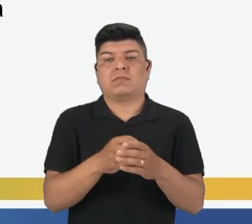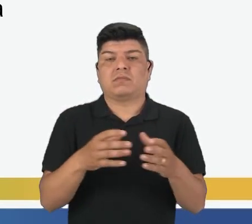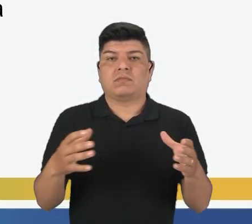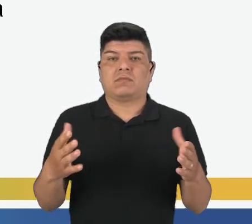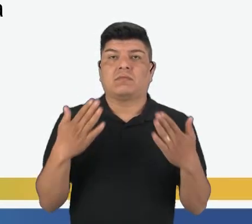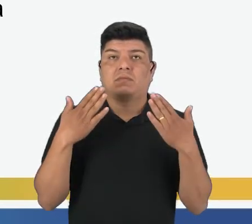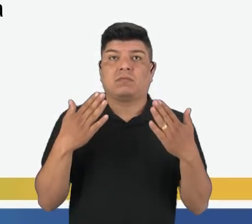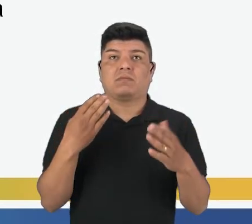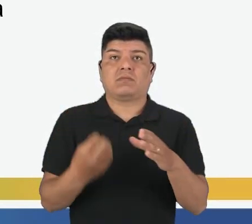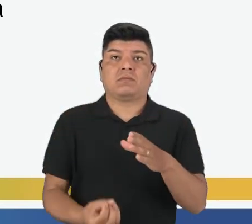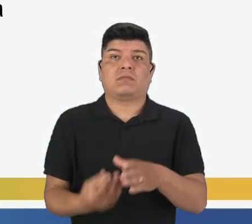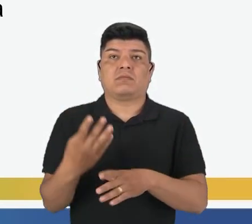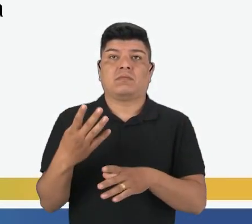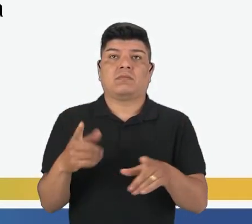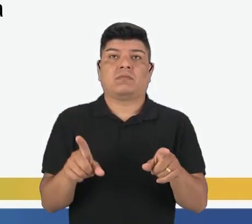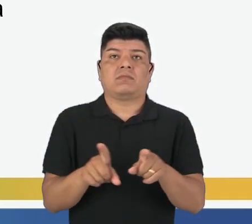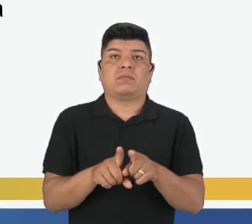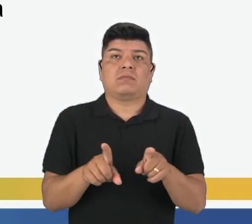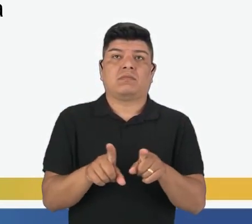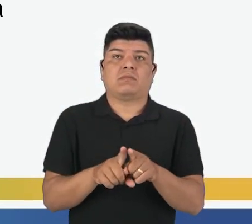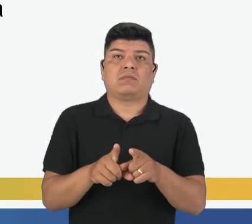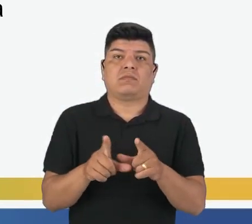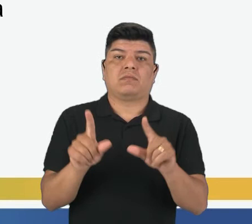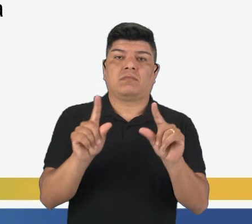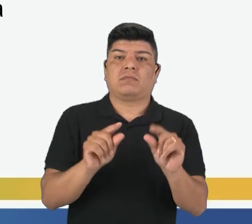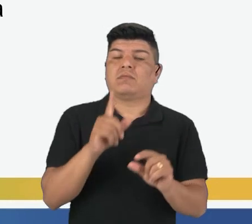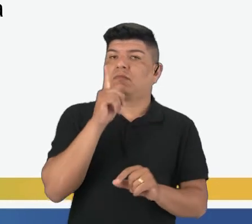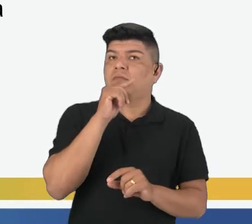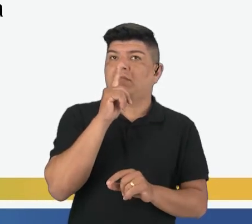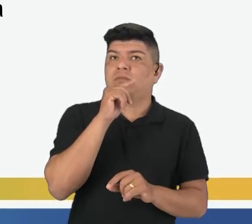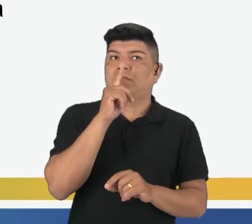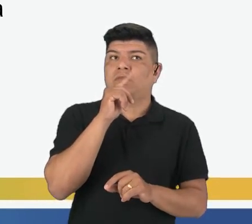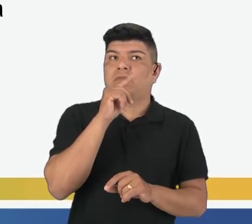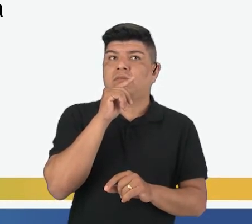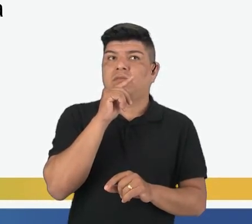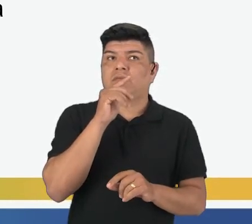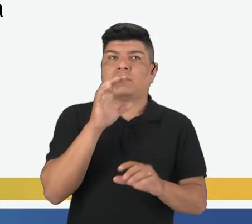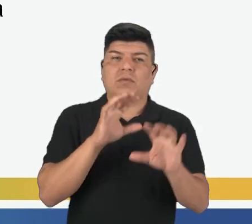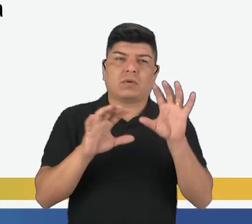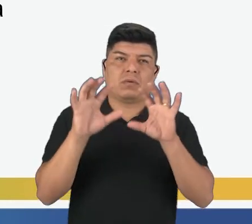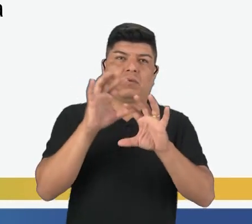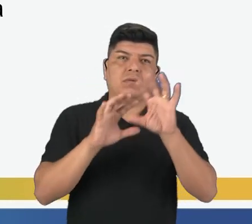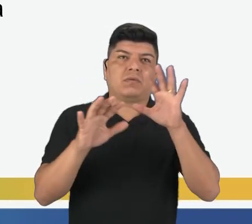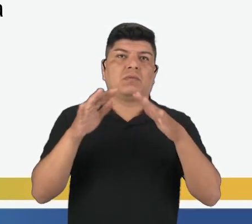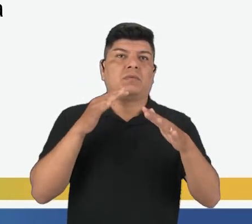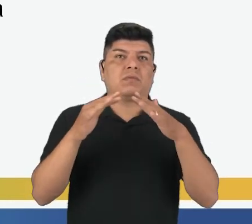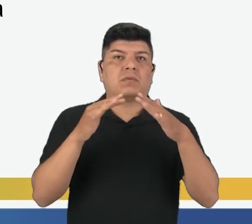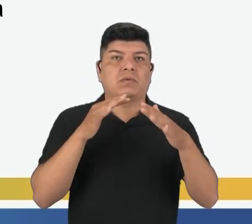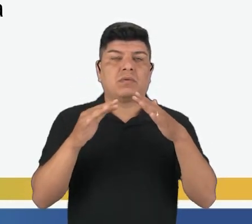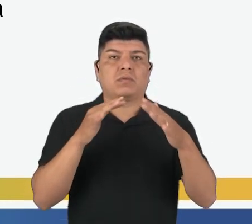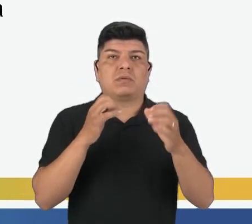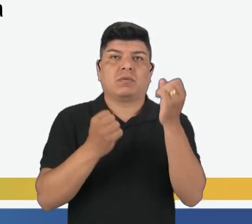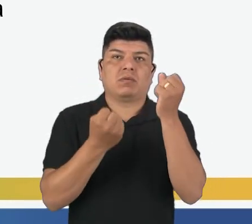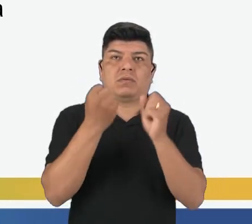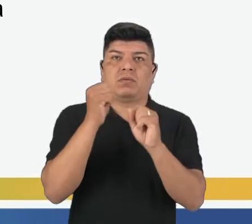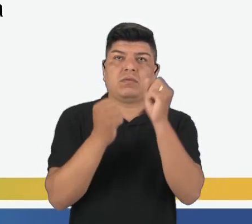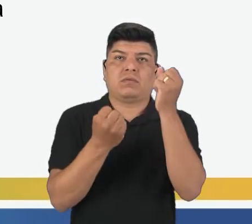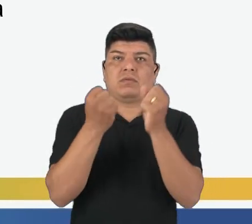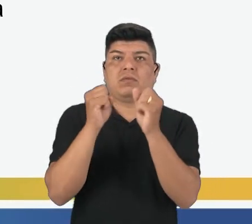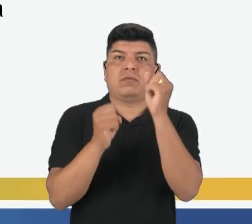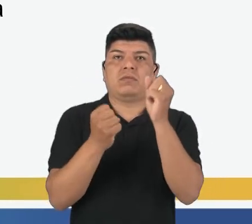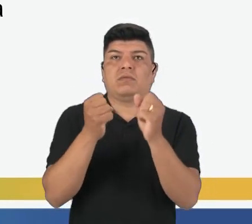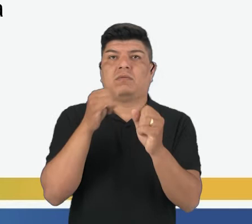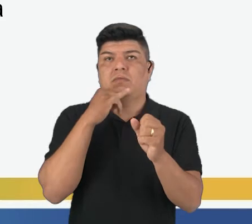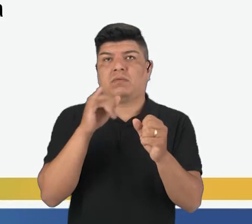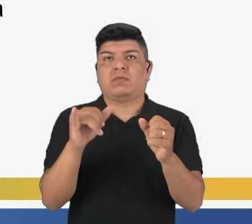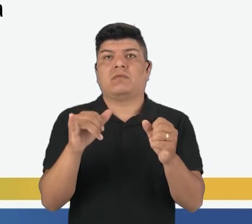calor gerado aquece a água e o vapor dessa água movimenta as turbinas de um gerador